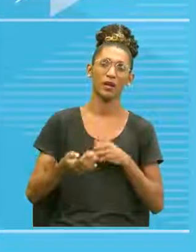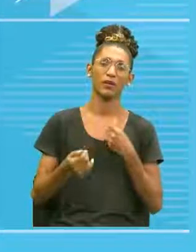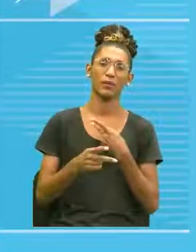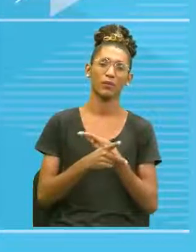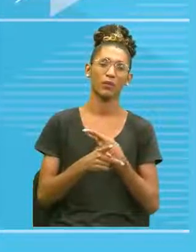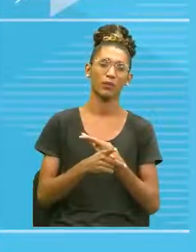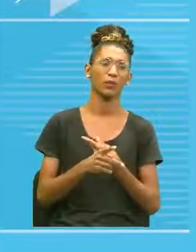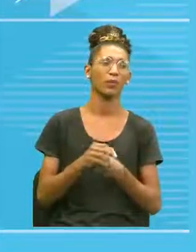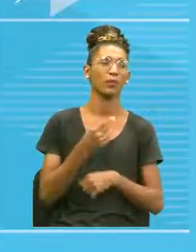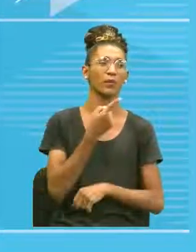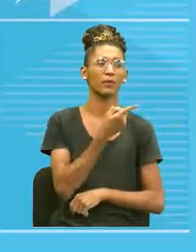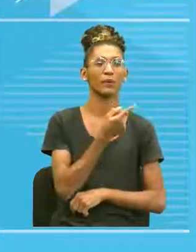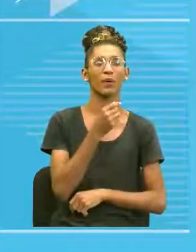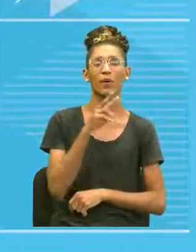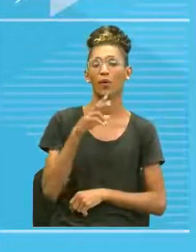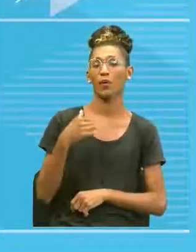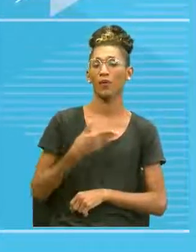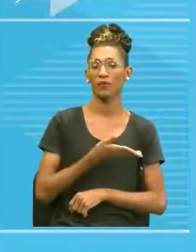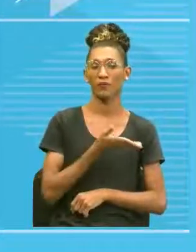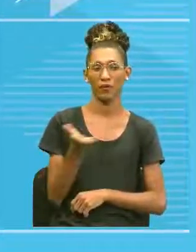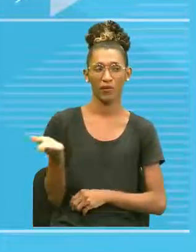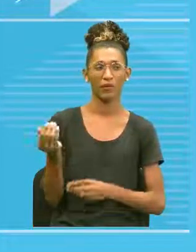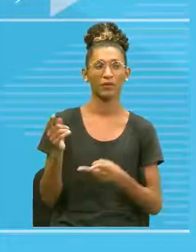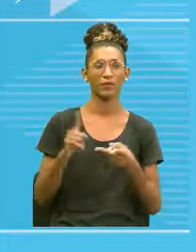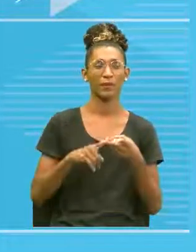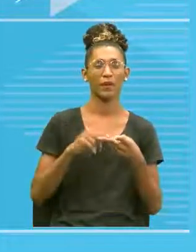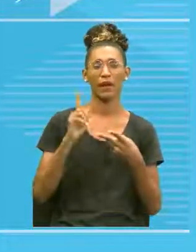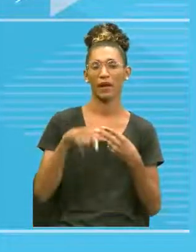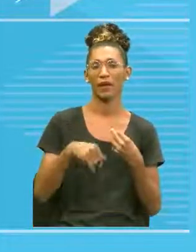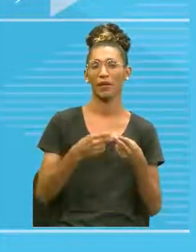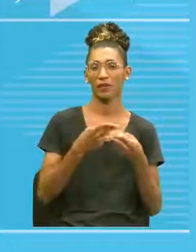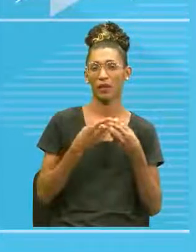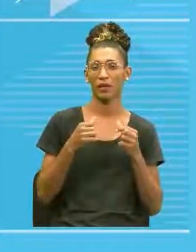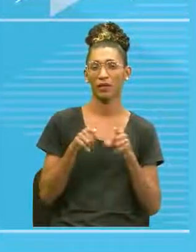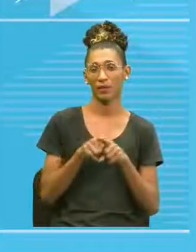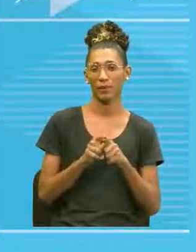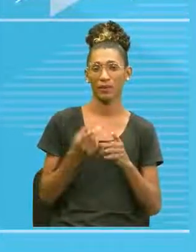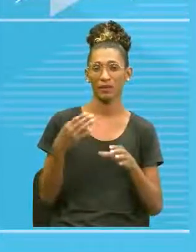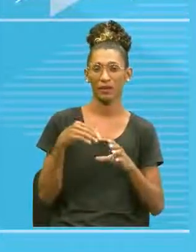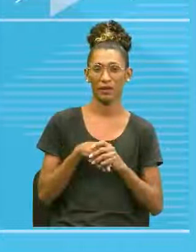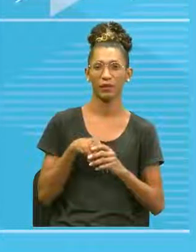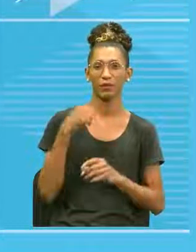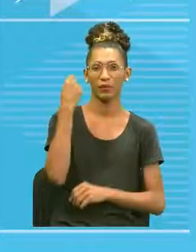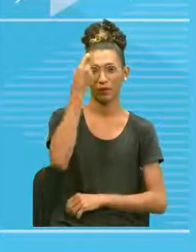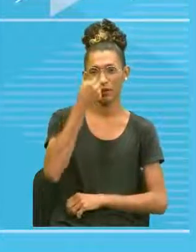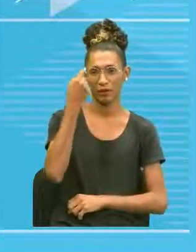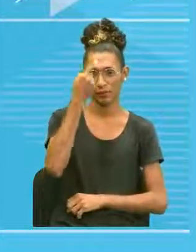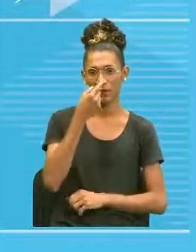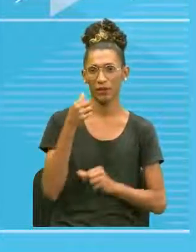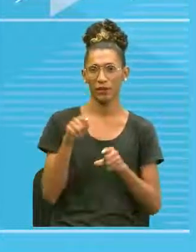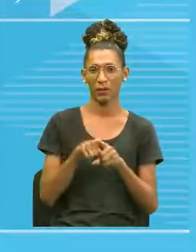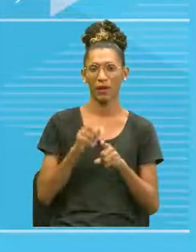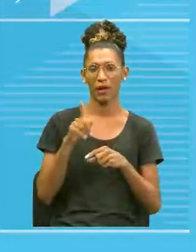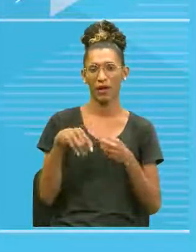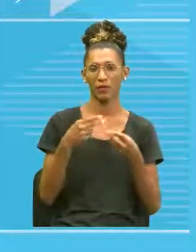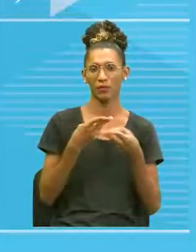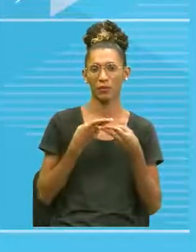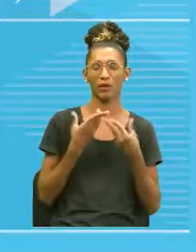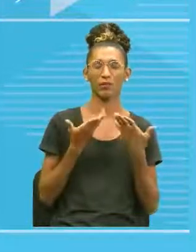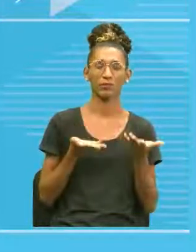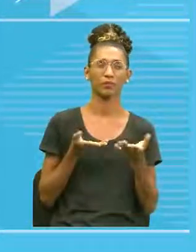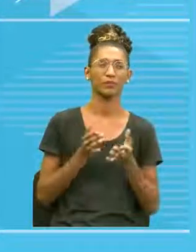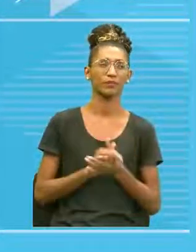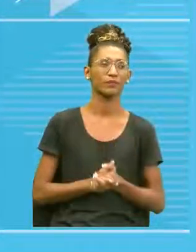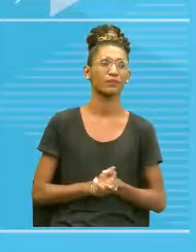vou os outros gols outras ele praticamente é usado na Espanha pelo espanhol da Espanha né